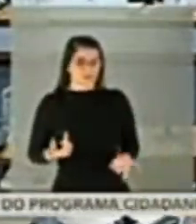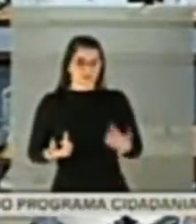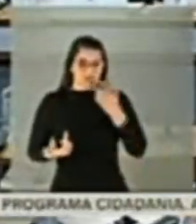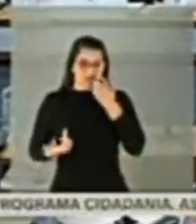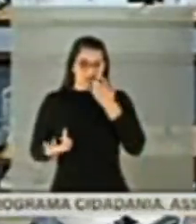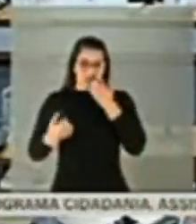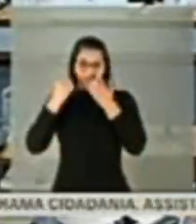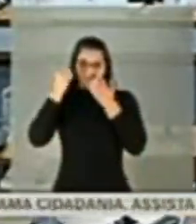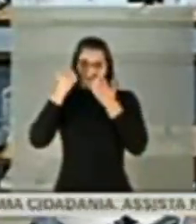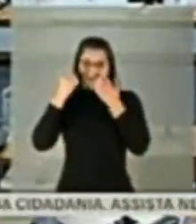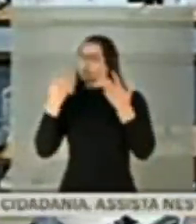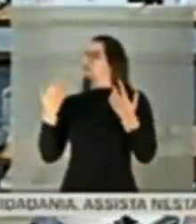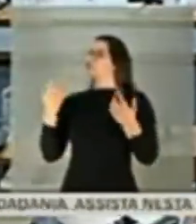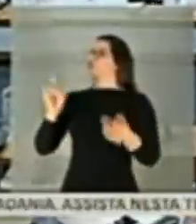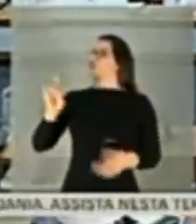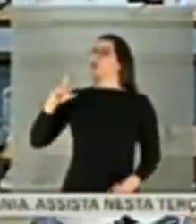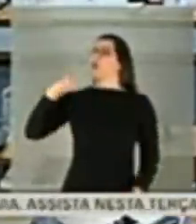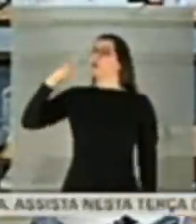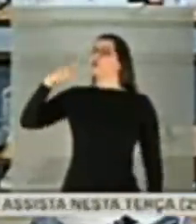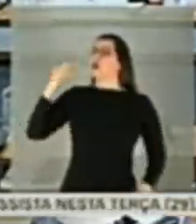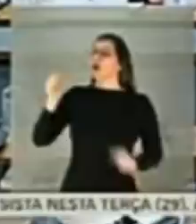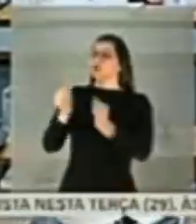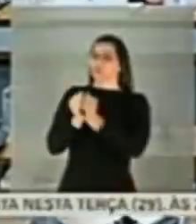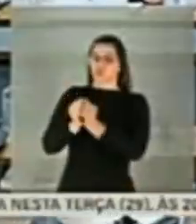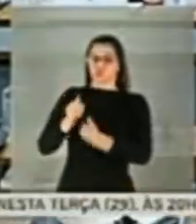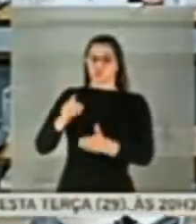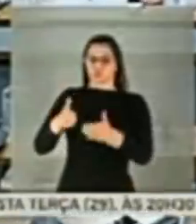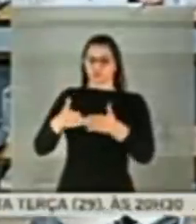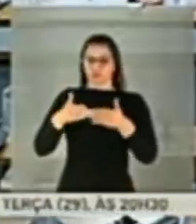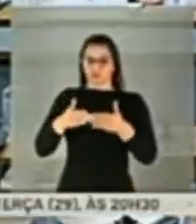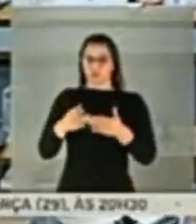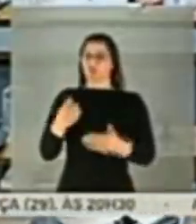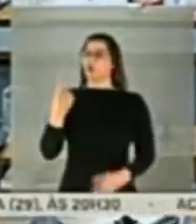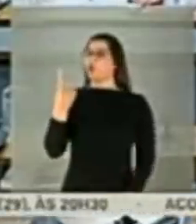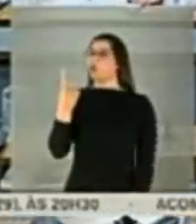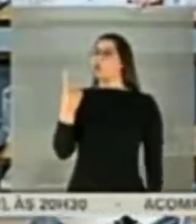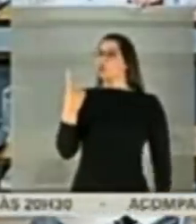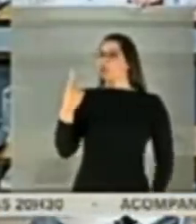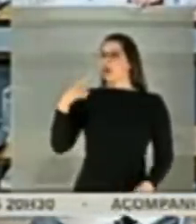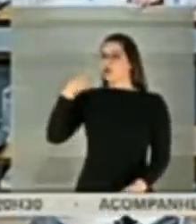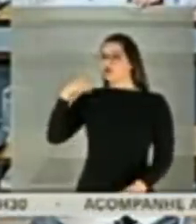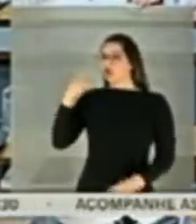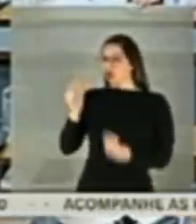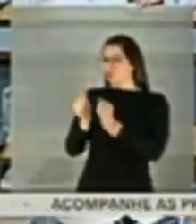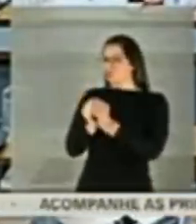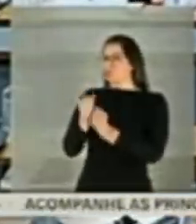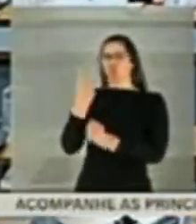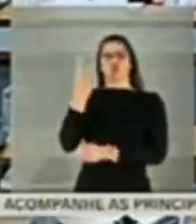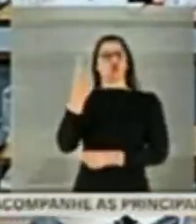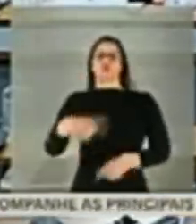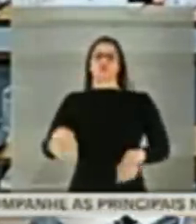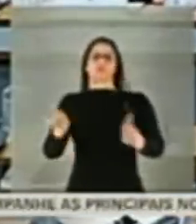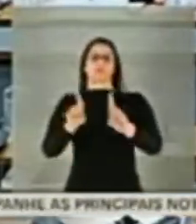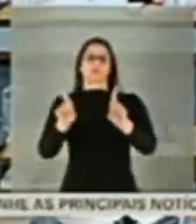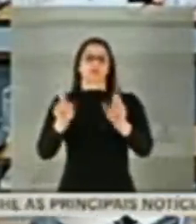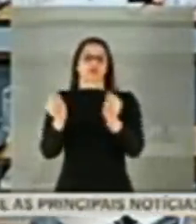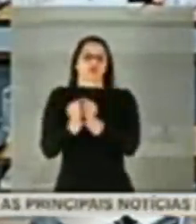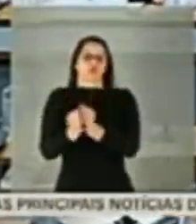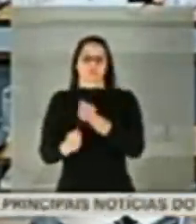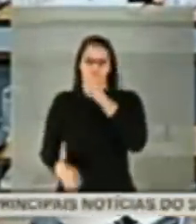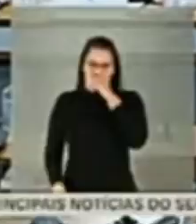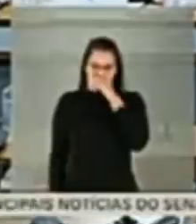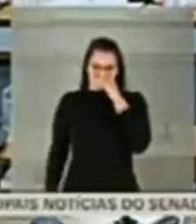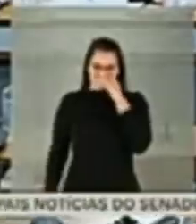Só fica um advogado aqui, por favor. Presidente. Só um. Presidente. Não precisa presidente. De dois. A outra pode presidente. Ser aí, por favor. Eu tô sendo ameaçado, presidente.